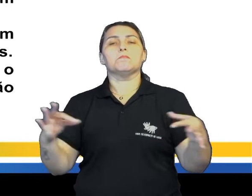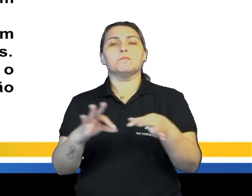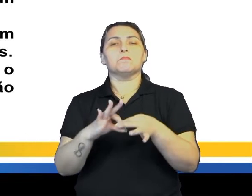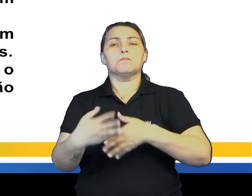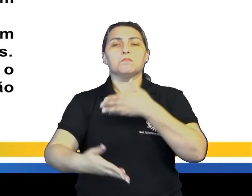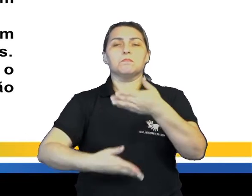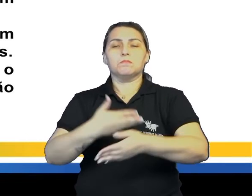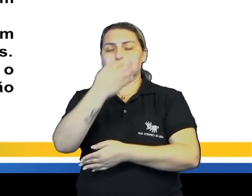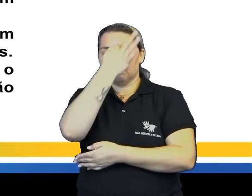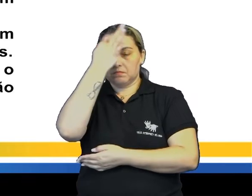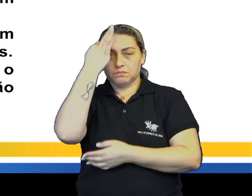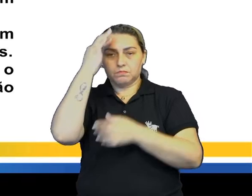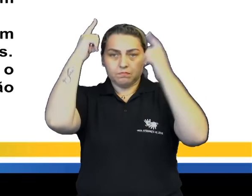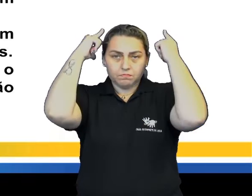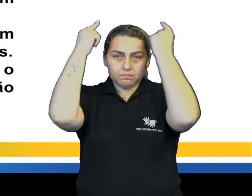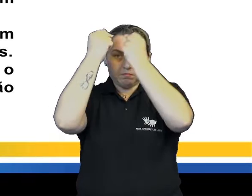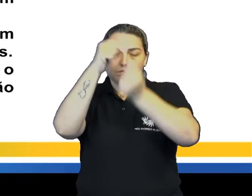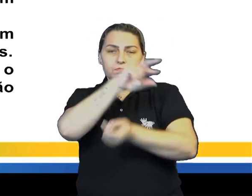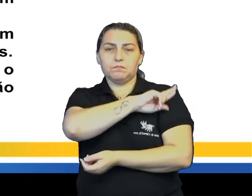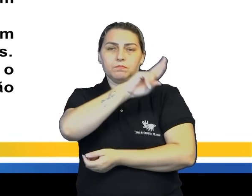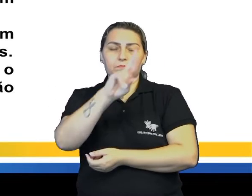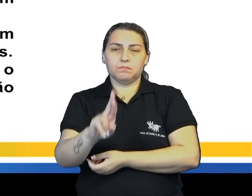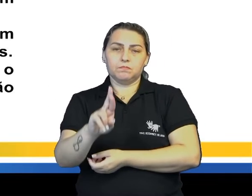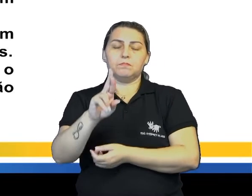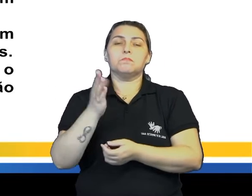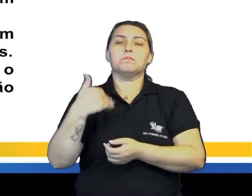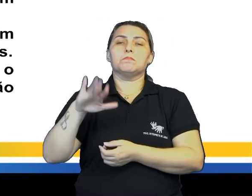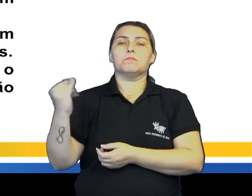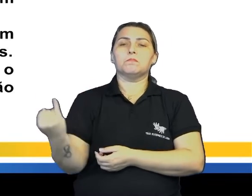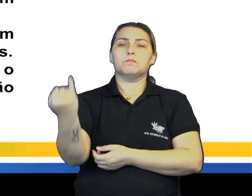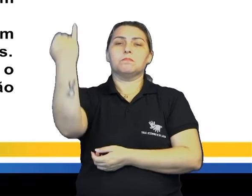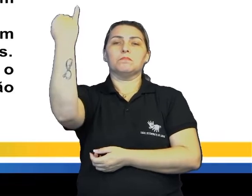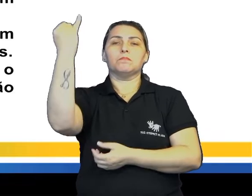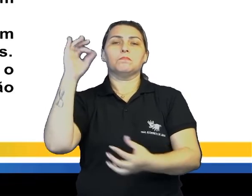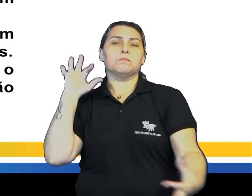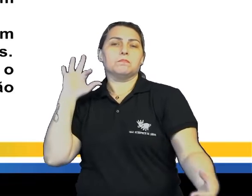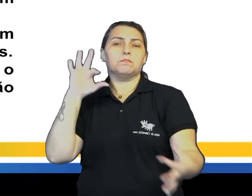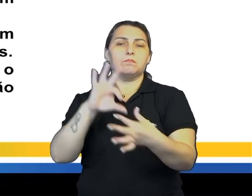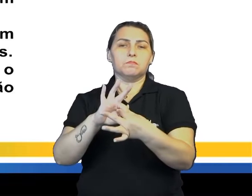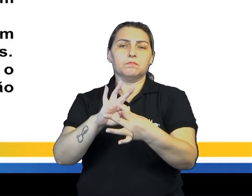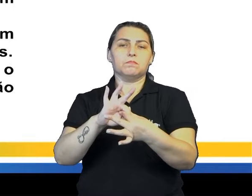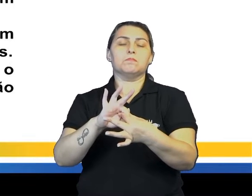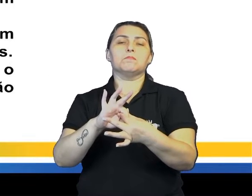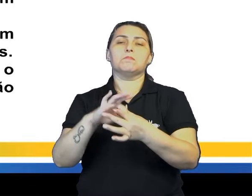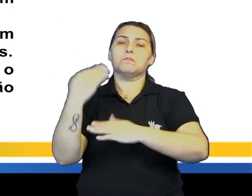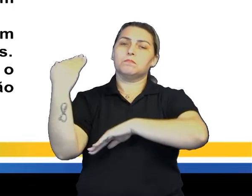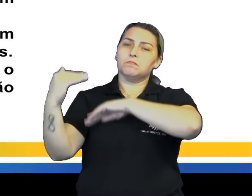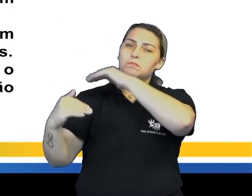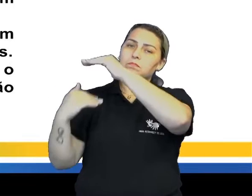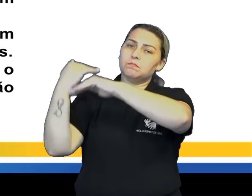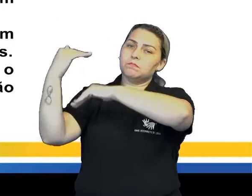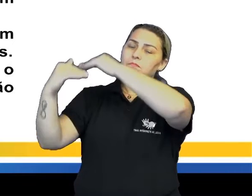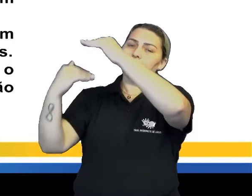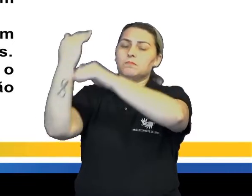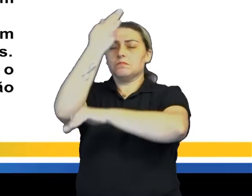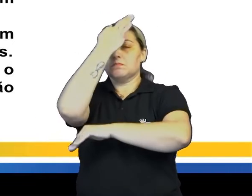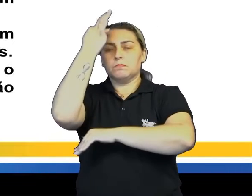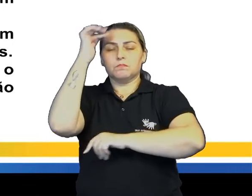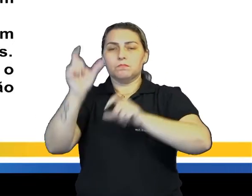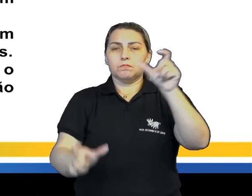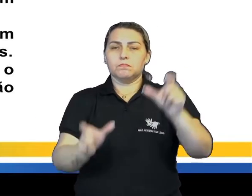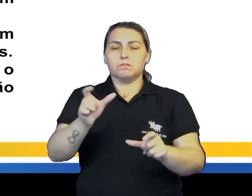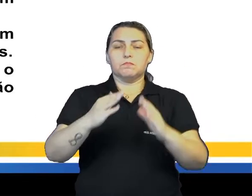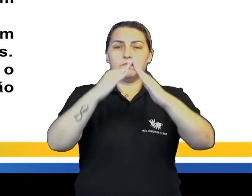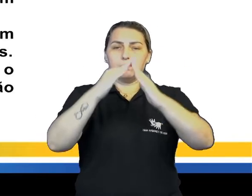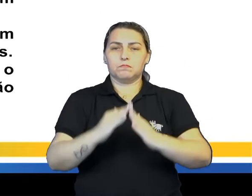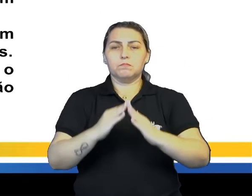relações que a filosofia grega representou uma das mais importantes vertentes que foram desenvolvidas por filósofos que